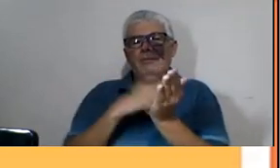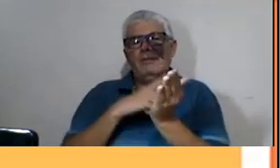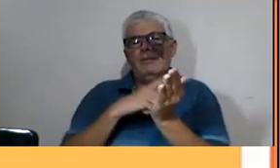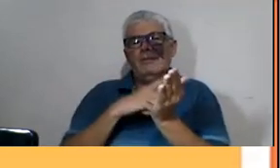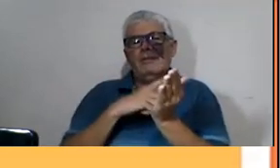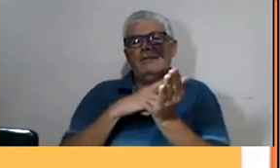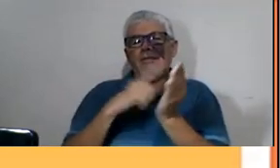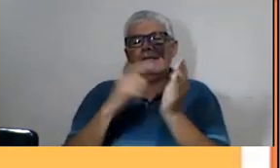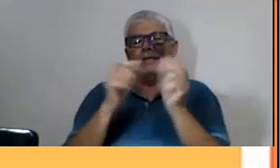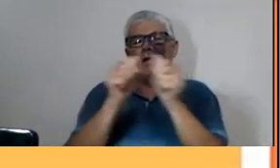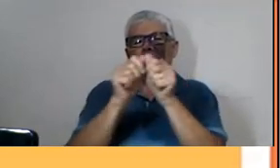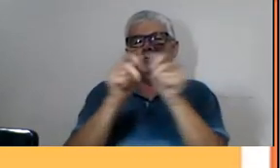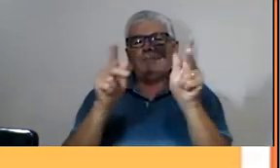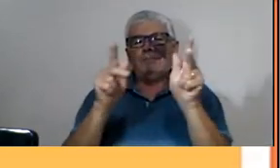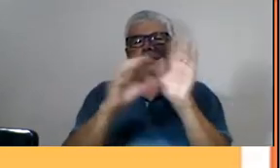era um ancião, né?